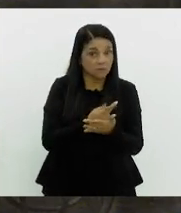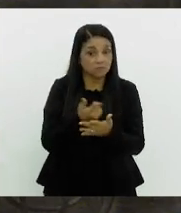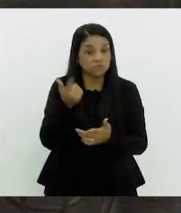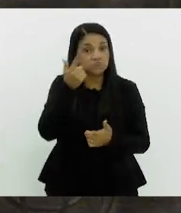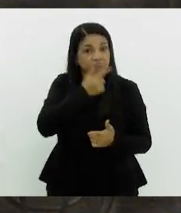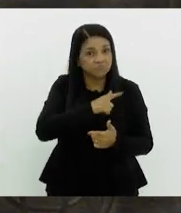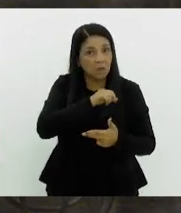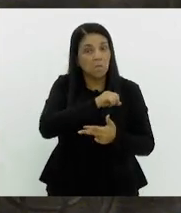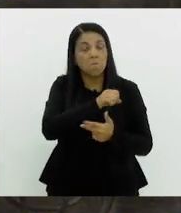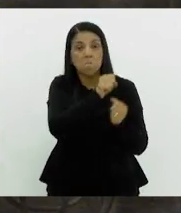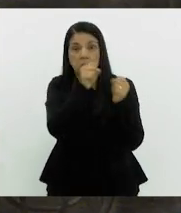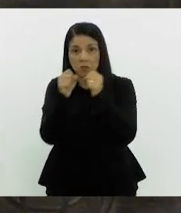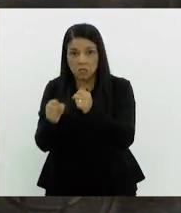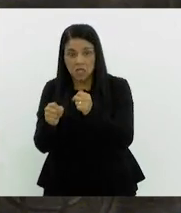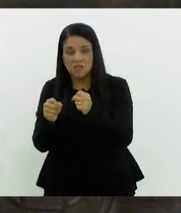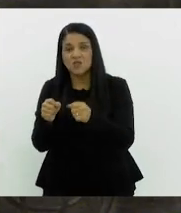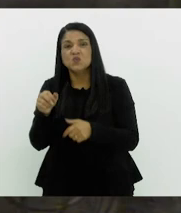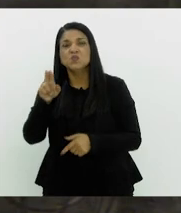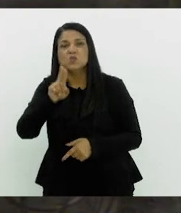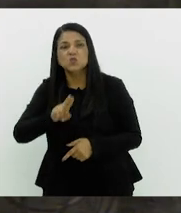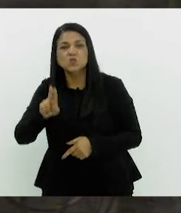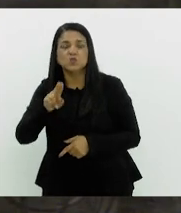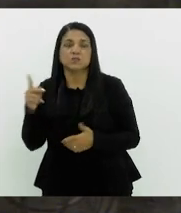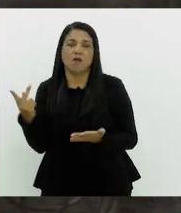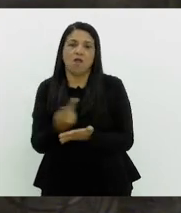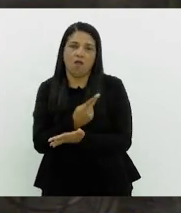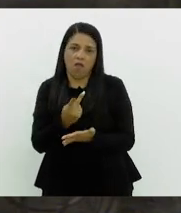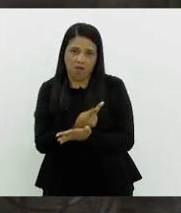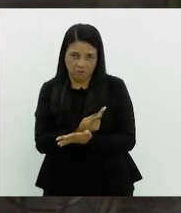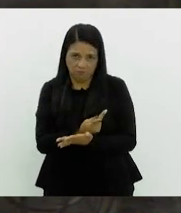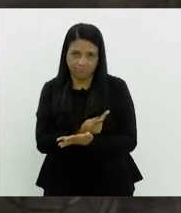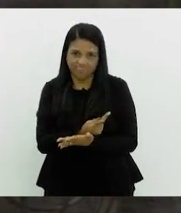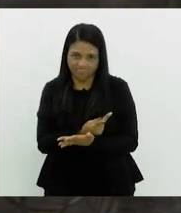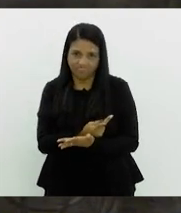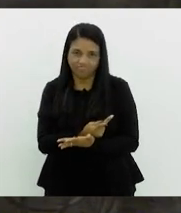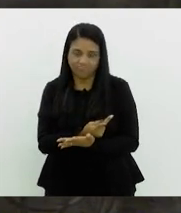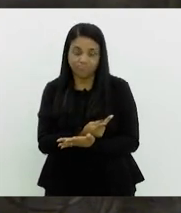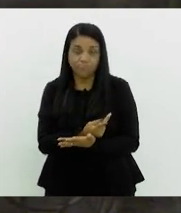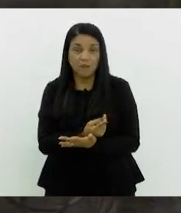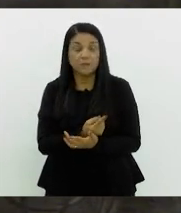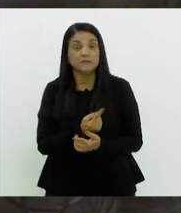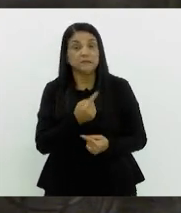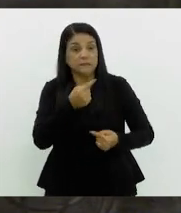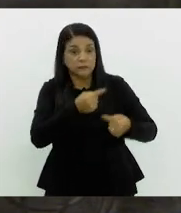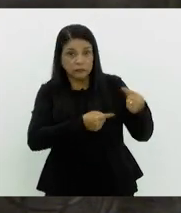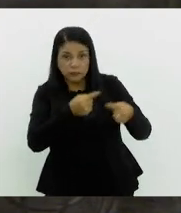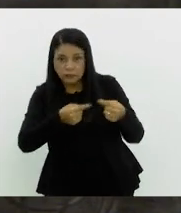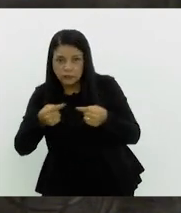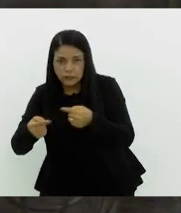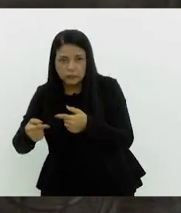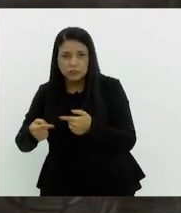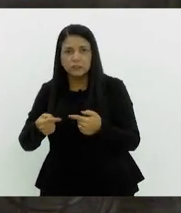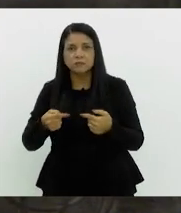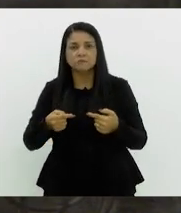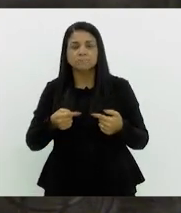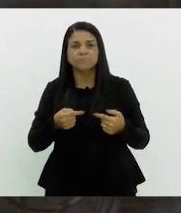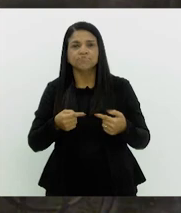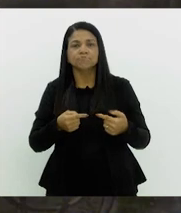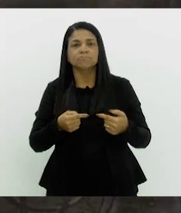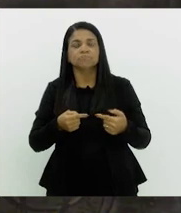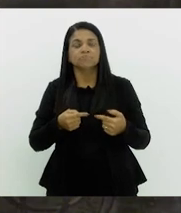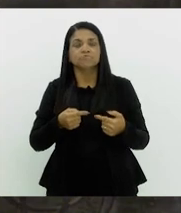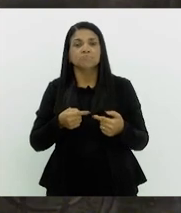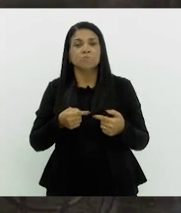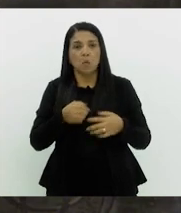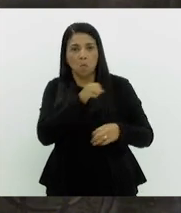mau uso dele. O bom uso do poder e a briga por mais poder para quem faz bom uso dele é uma briga extremamente legítima.